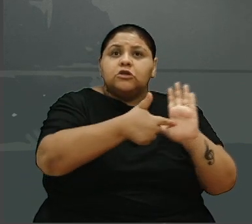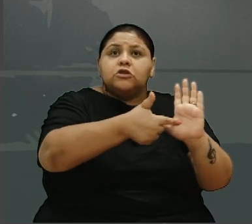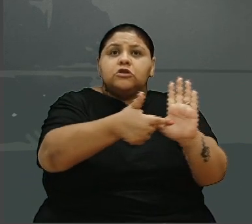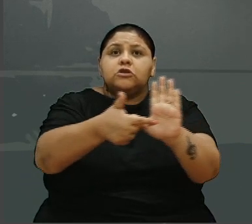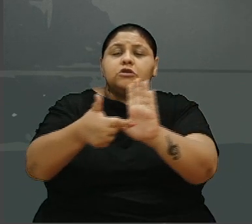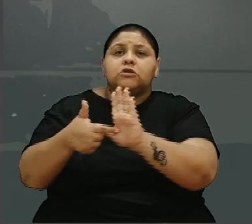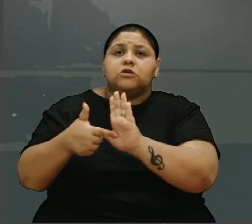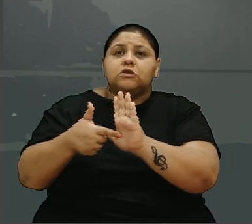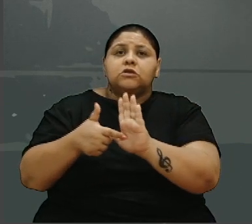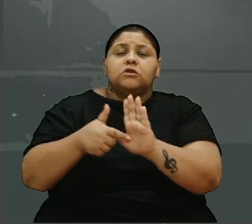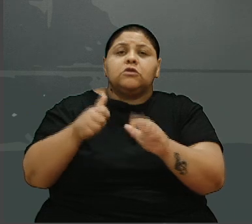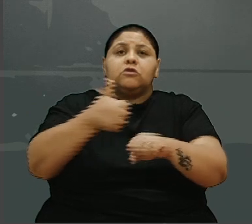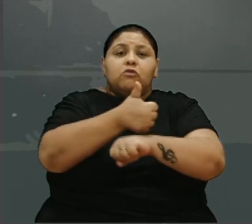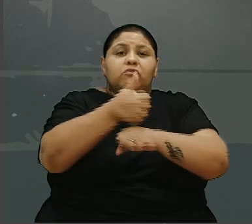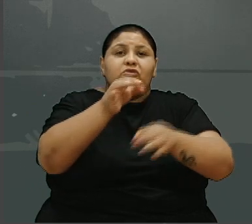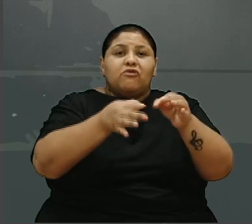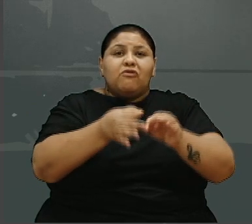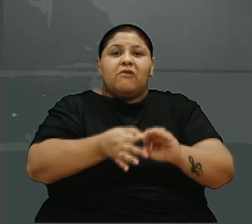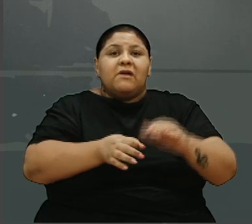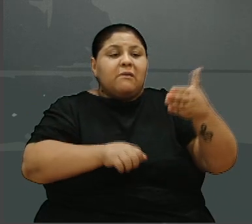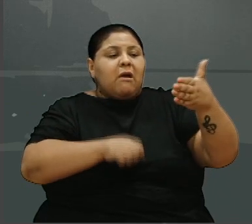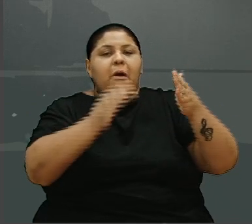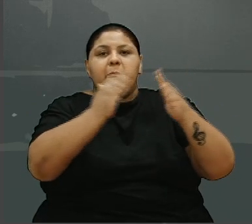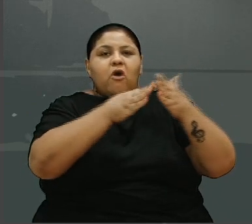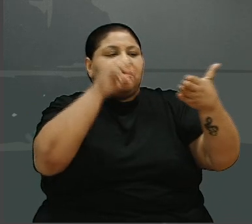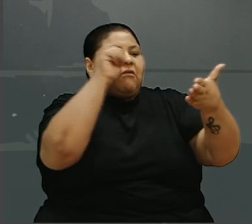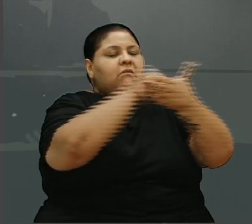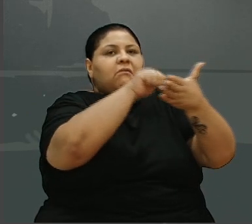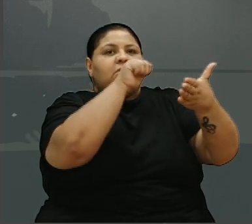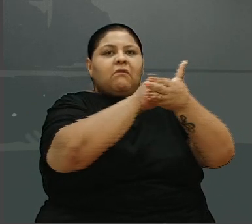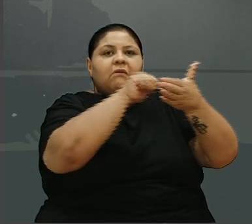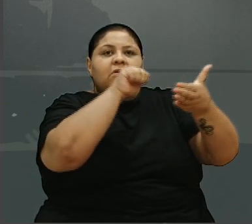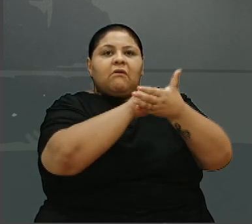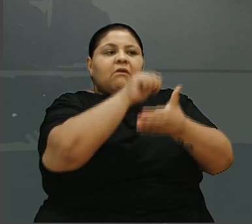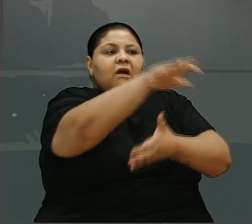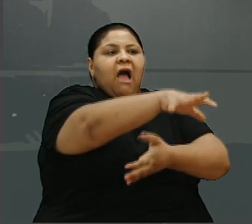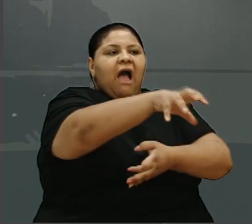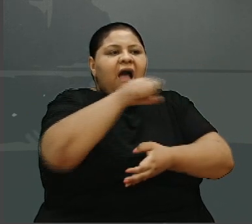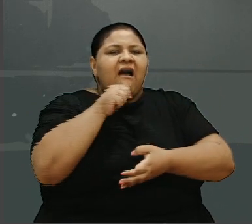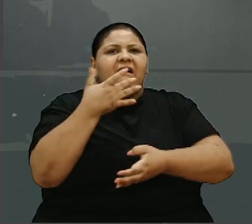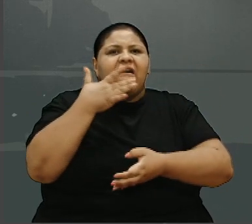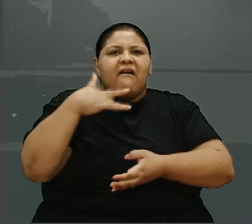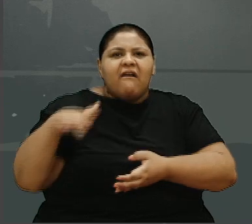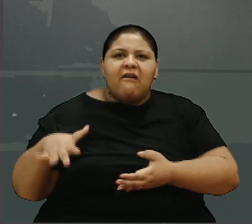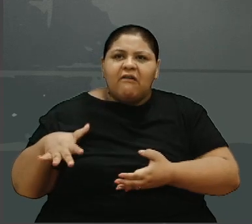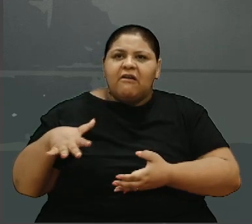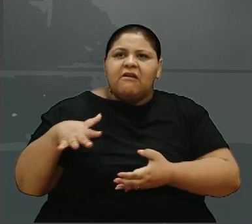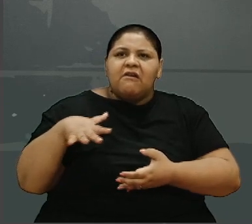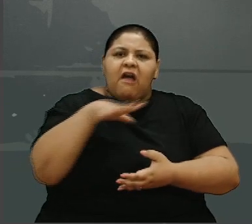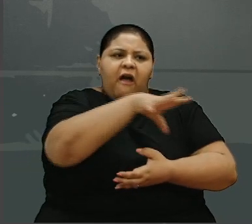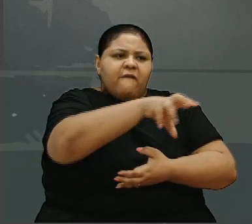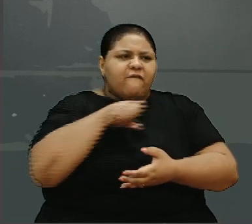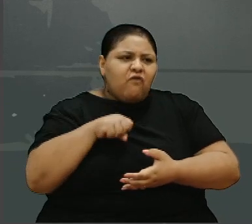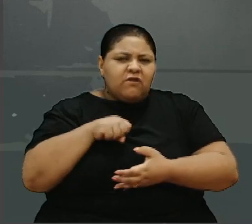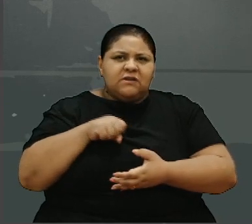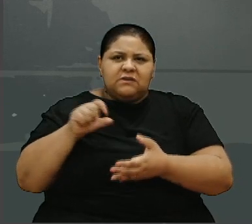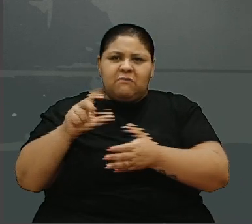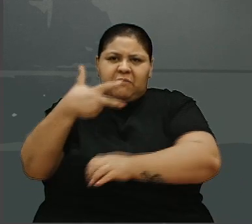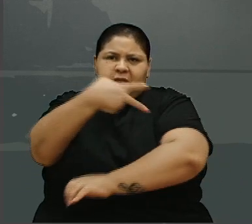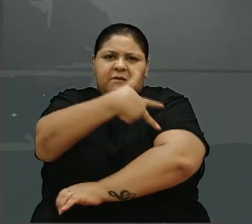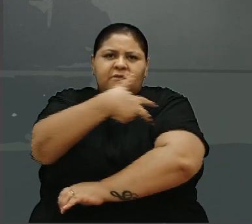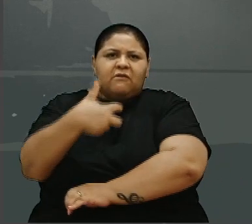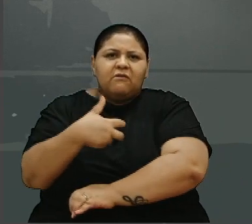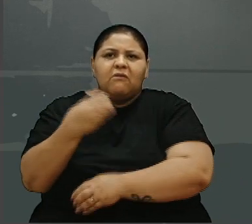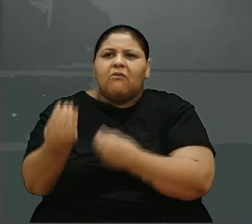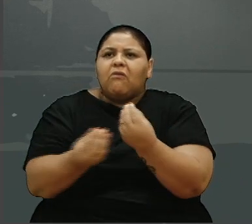de justiça batendo na porta da sua casa para querer levar a criança à força, compulsoriamente, para ser vacinada. Onde